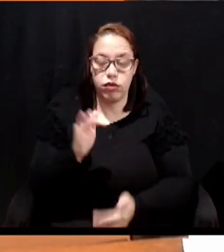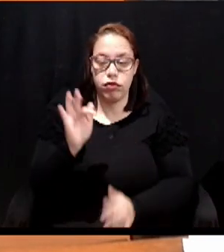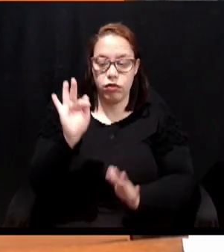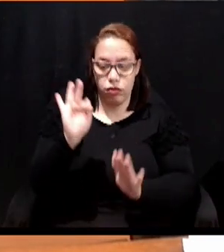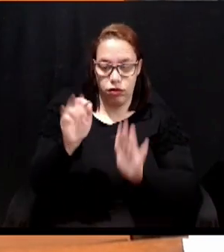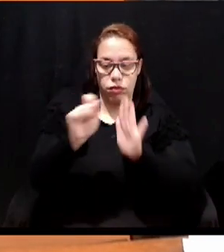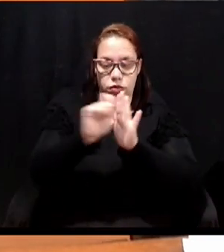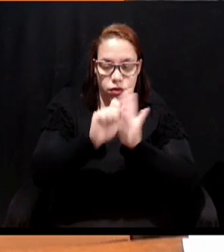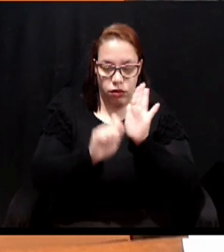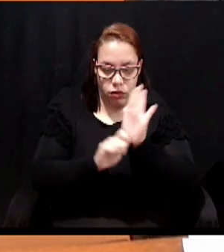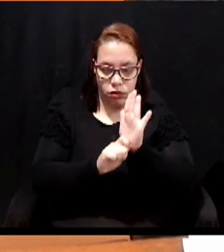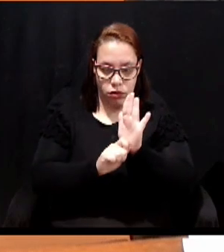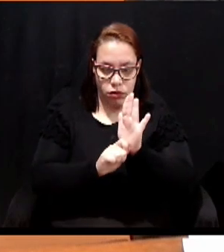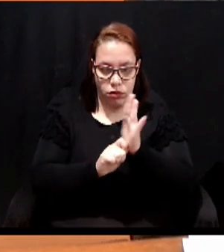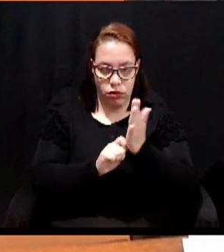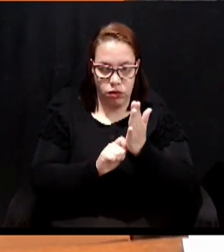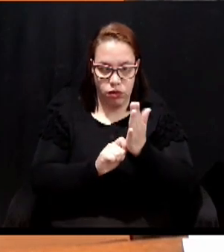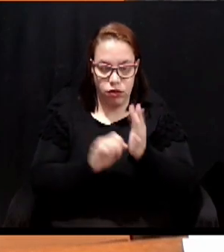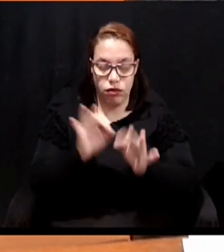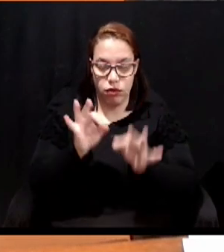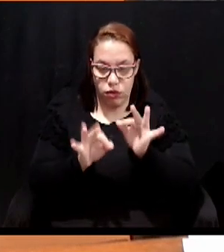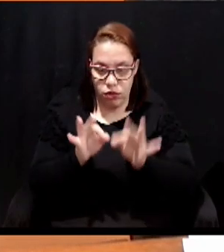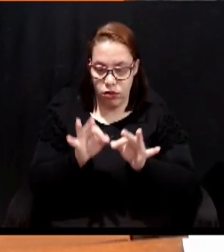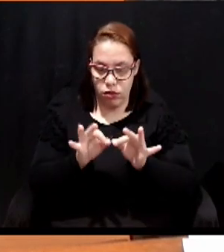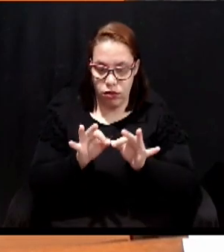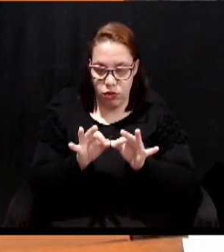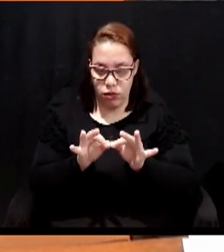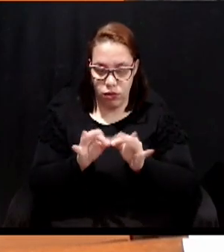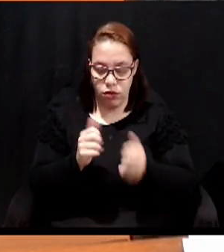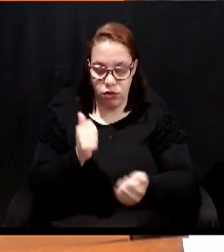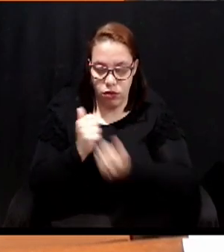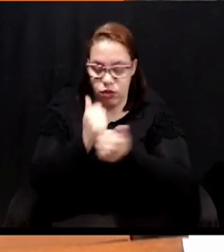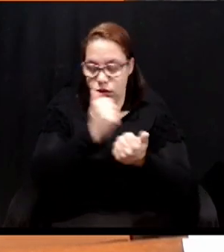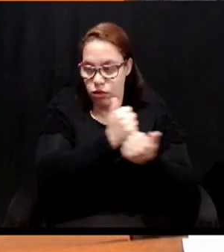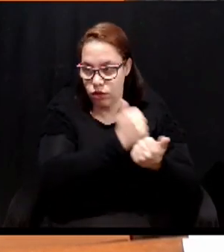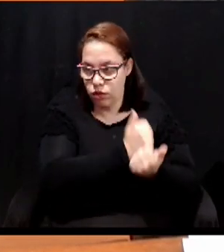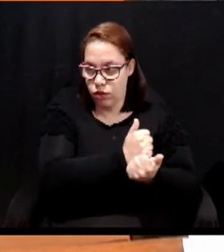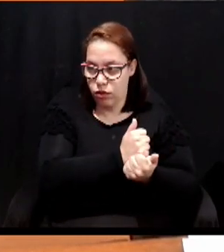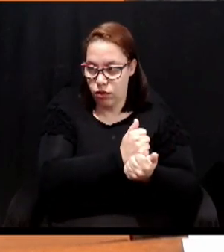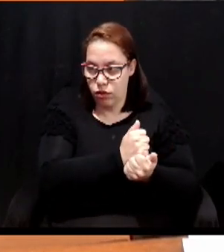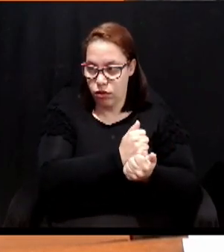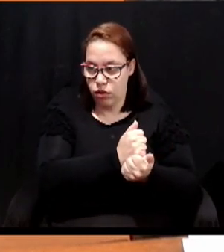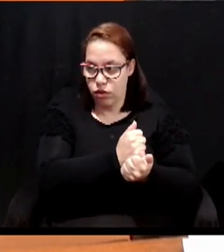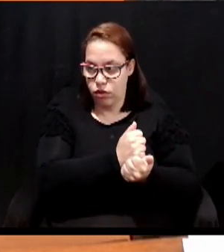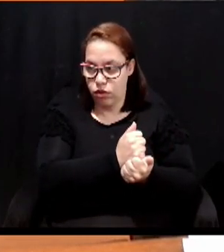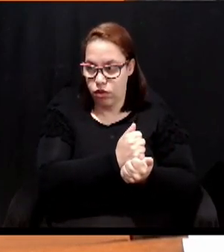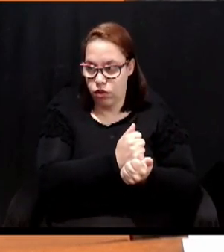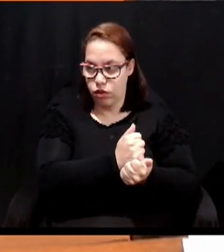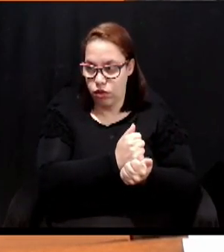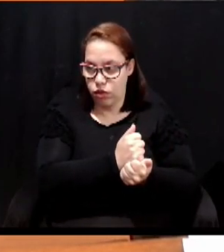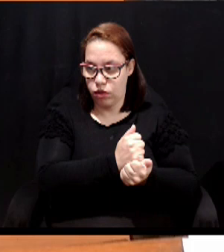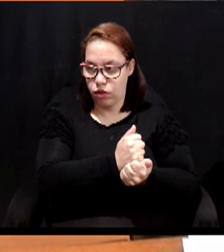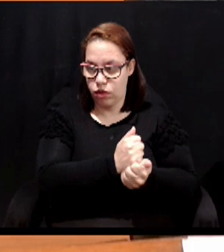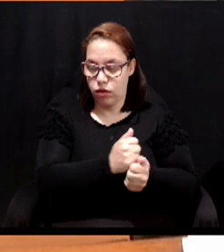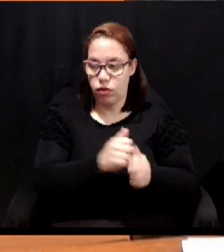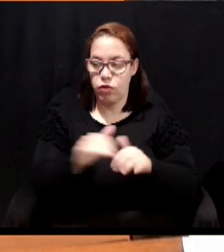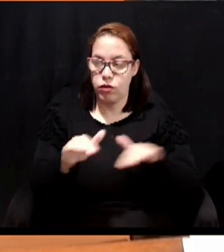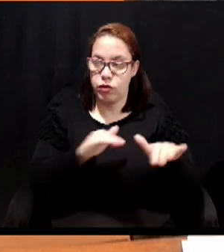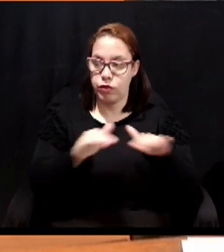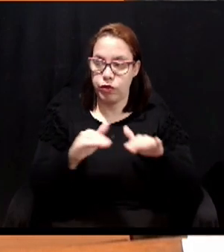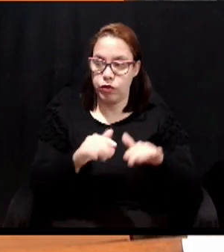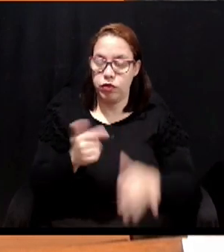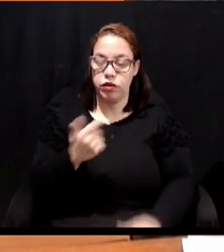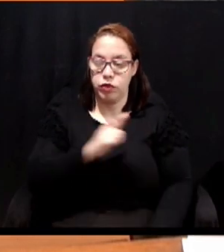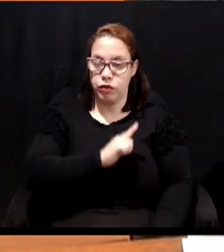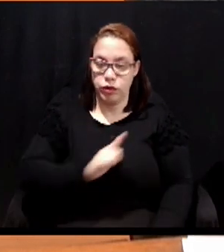justamente que fala sobre manter parcerias com organismos multilaterais, organizações não governamentais